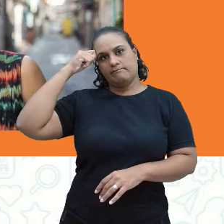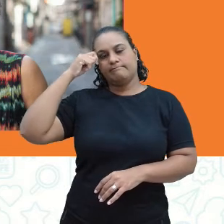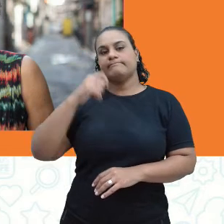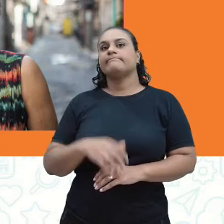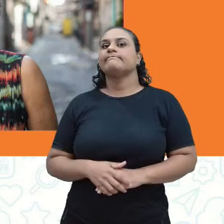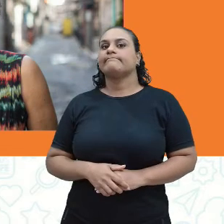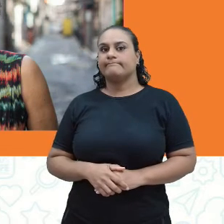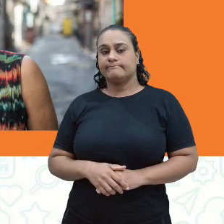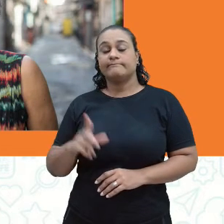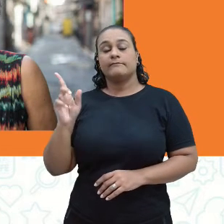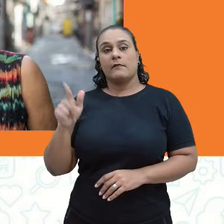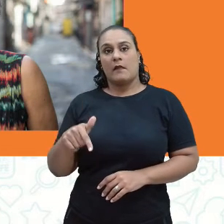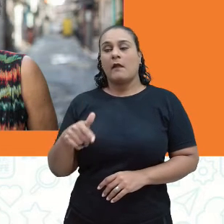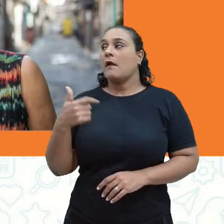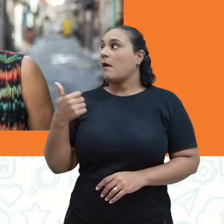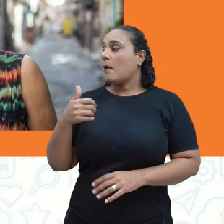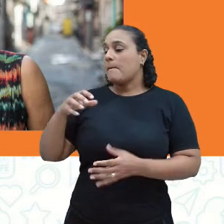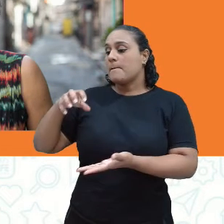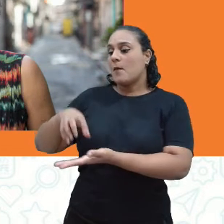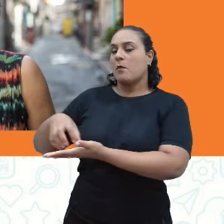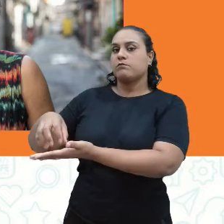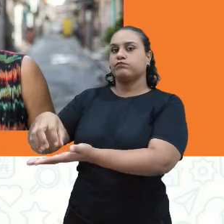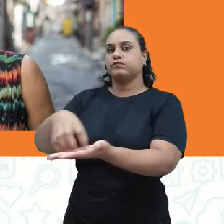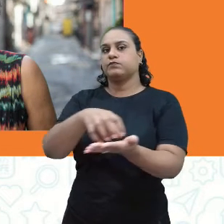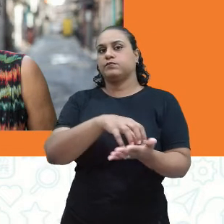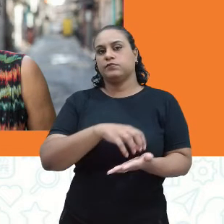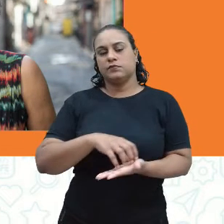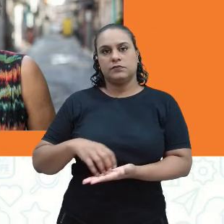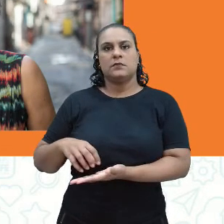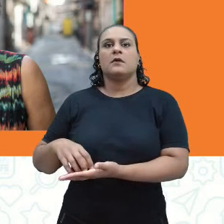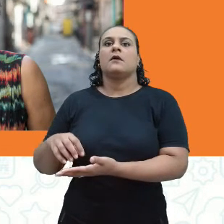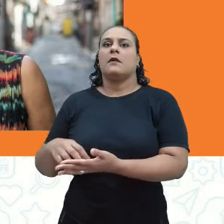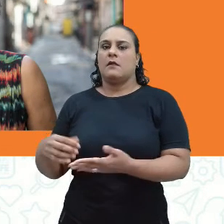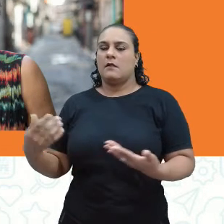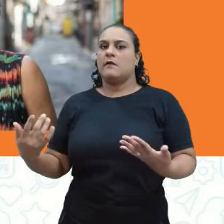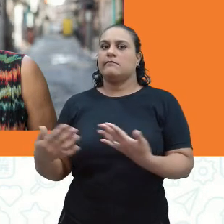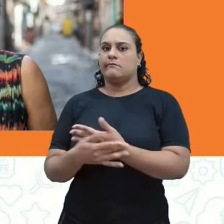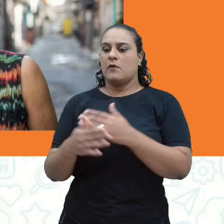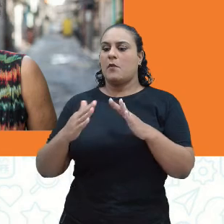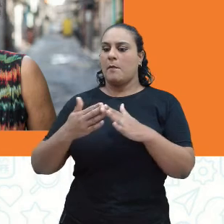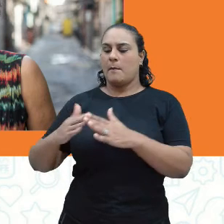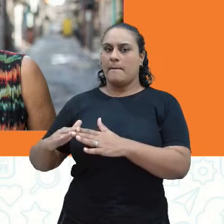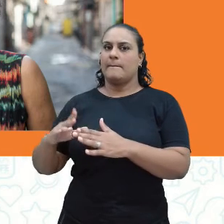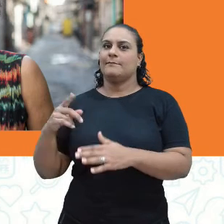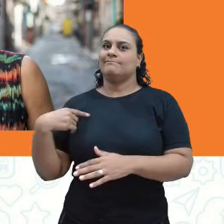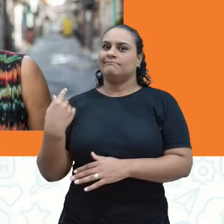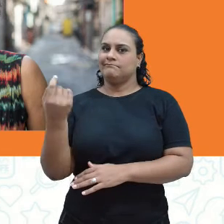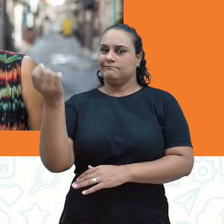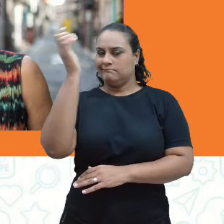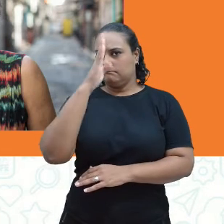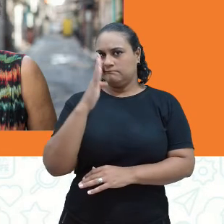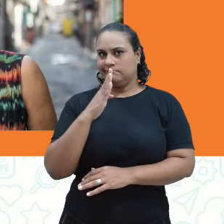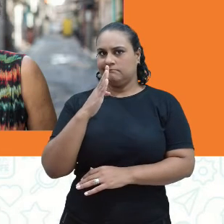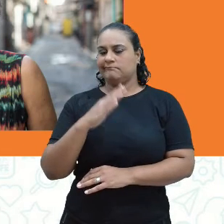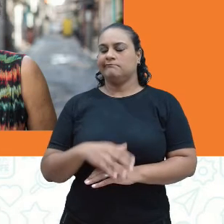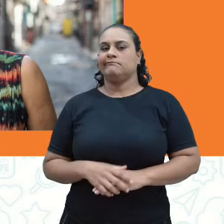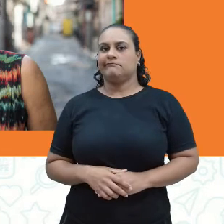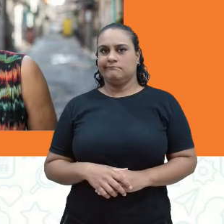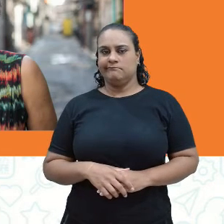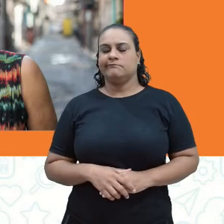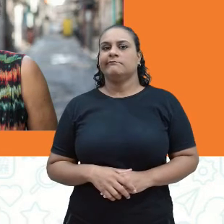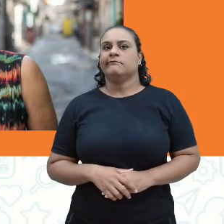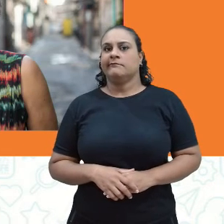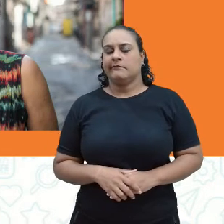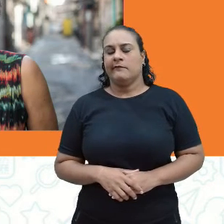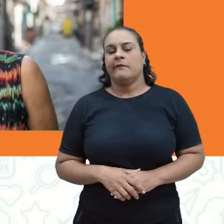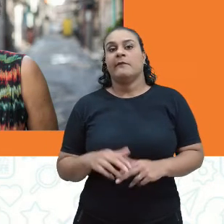ela que ocupa boa parte da periferia do nosso país devido a essa questão